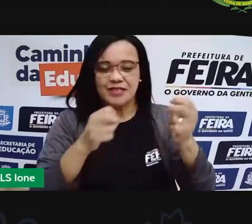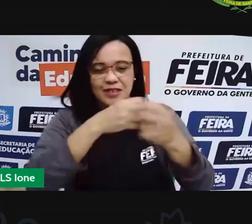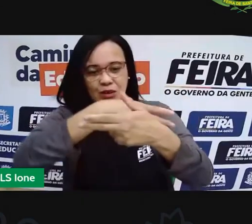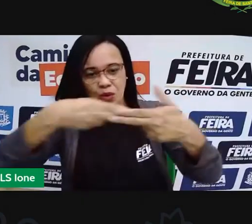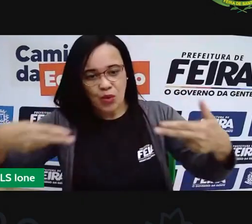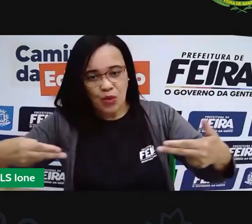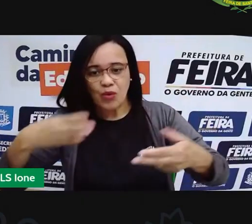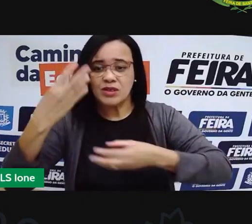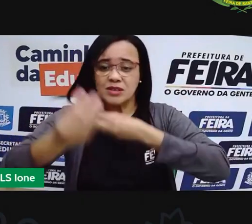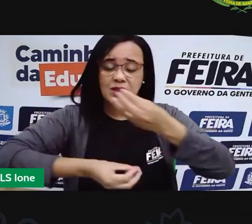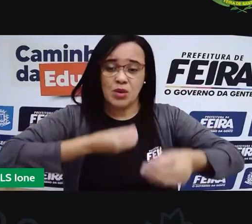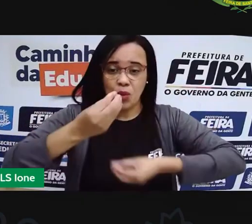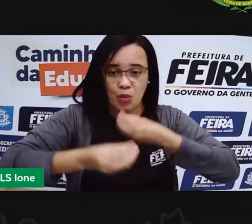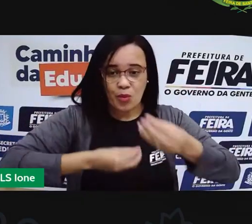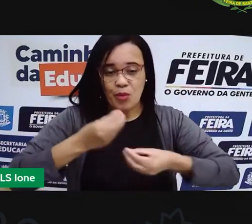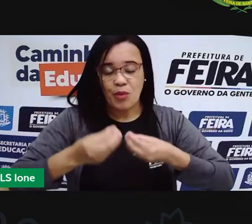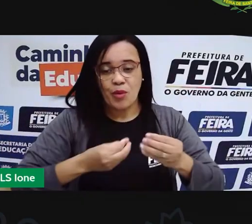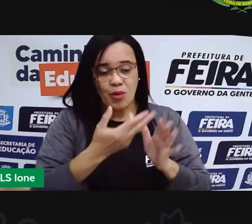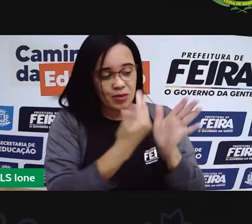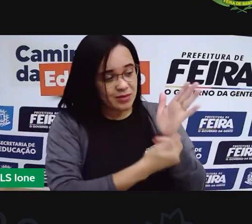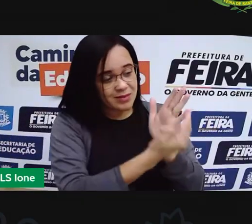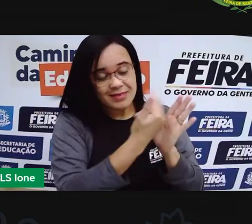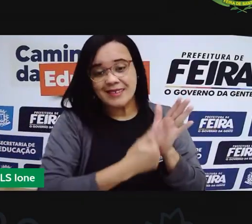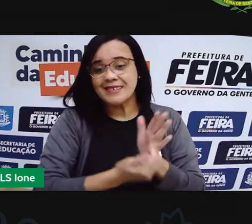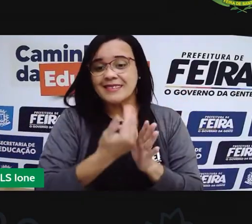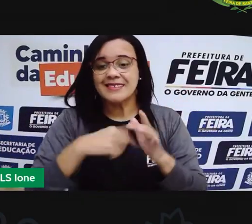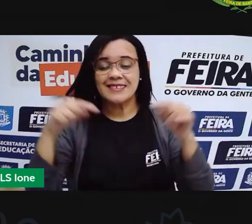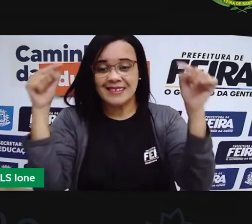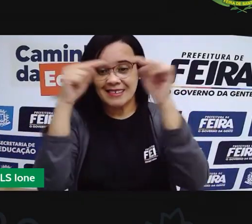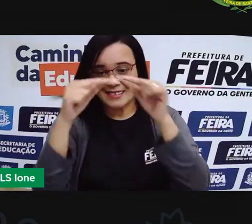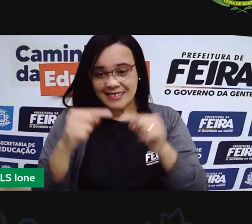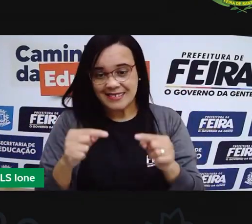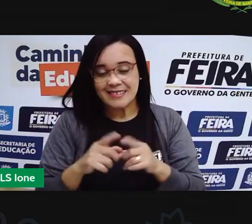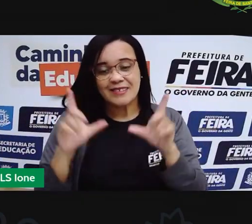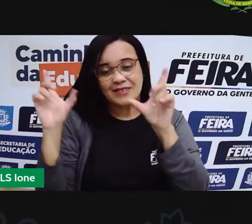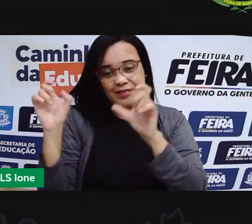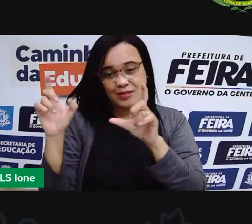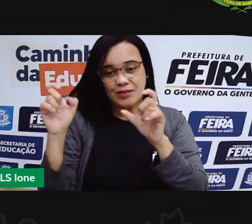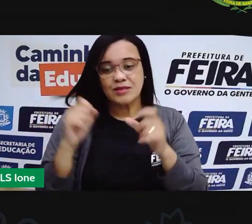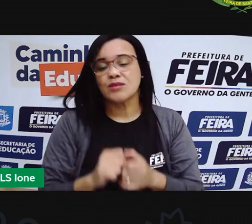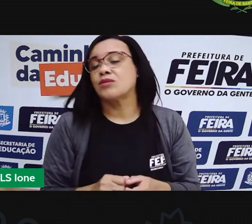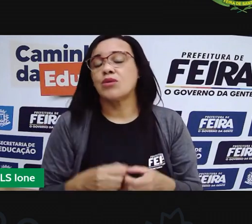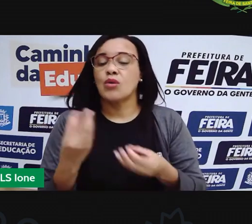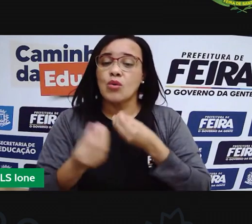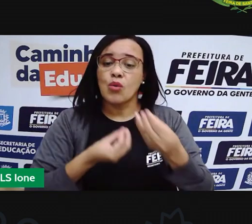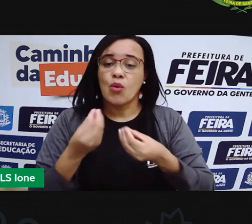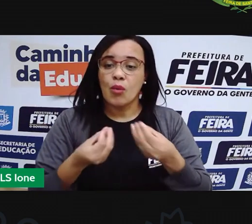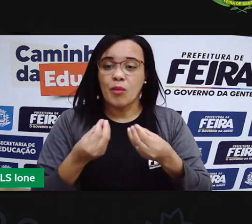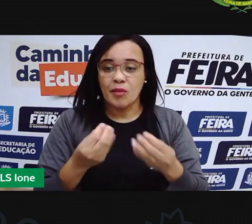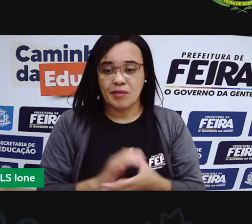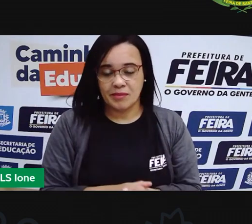E vendo quais são os formatos deles, quais são as figuras planas que você consegue